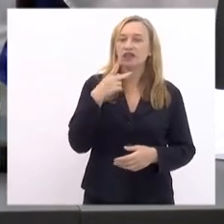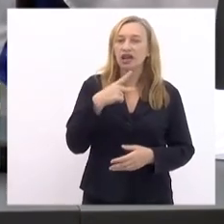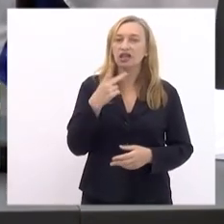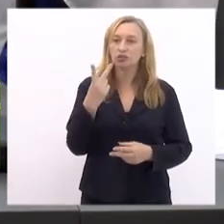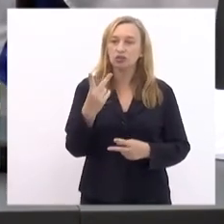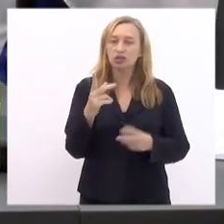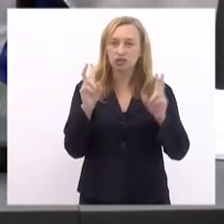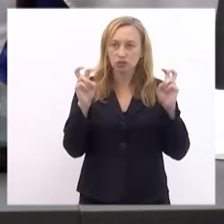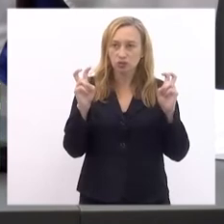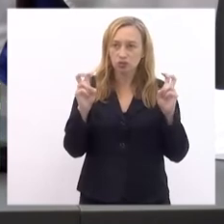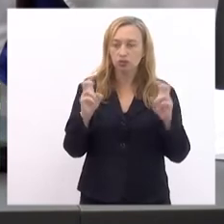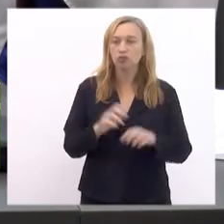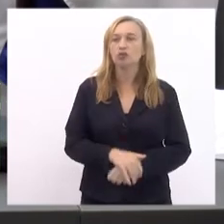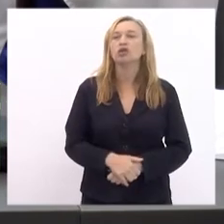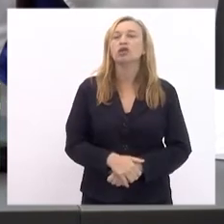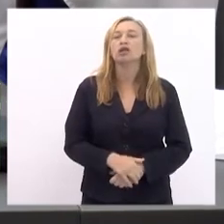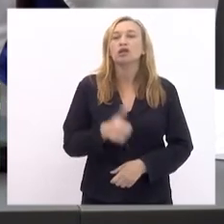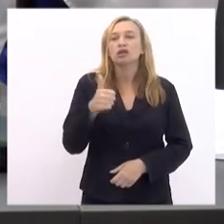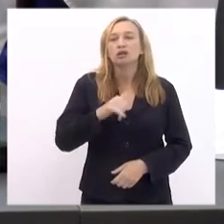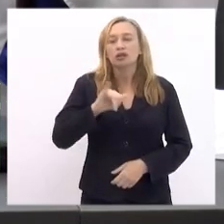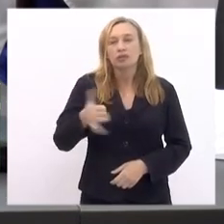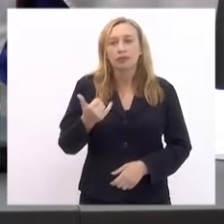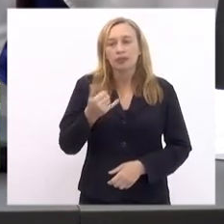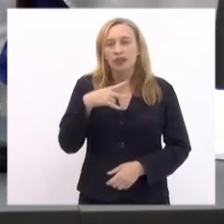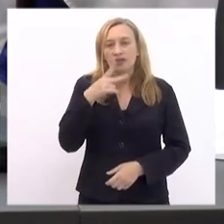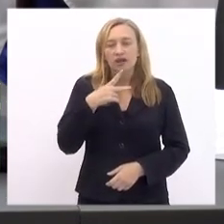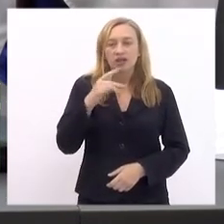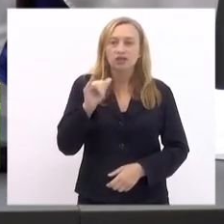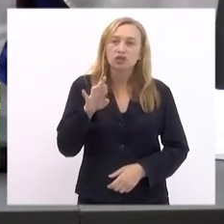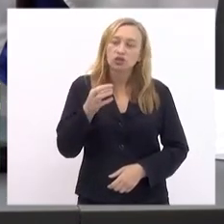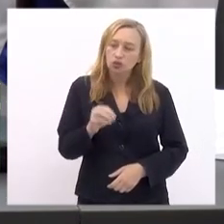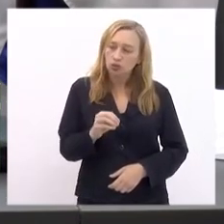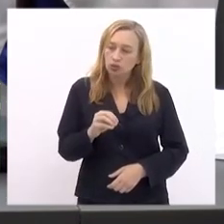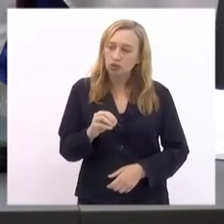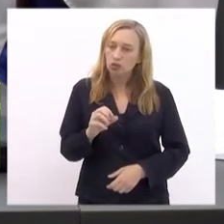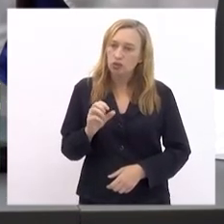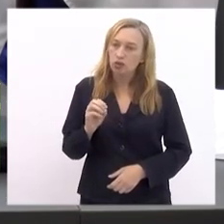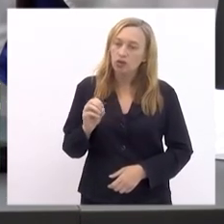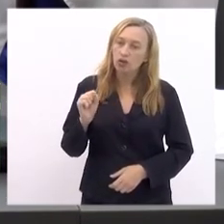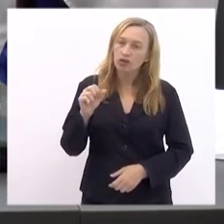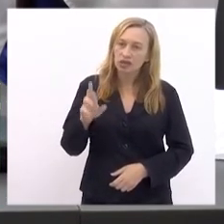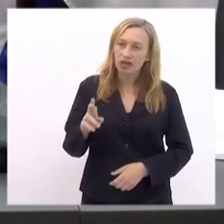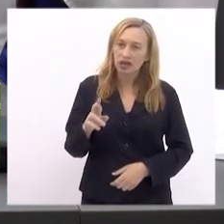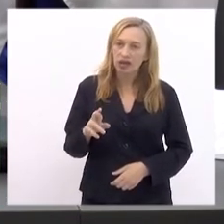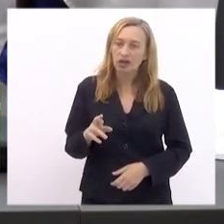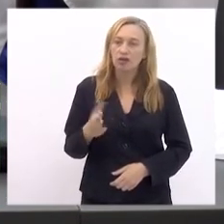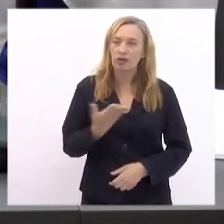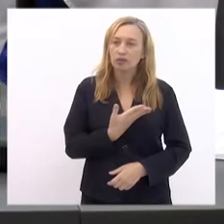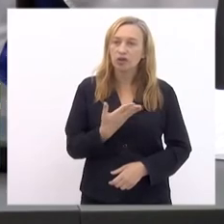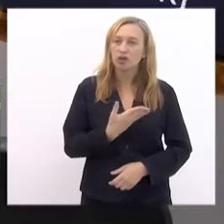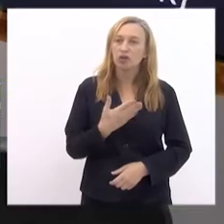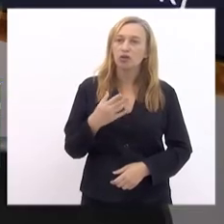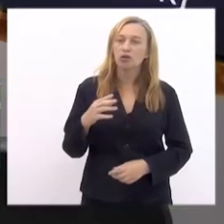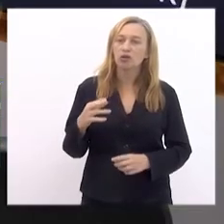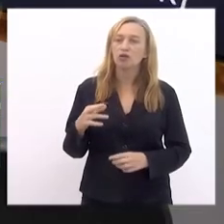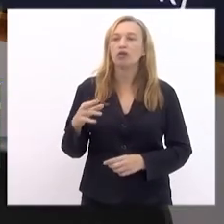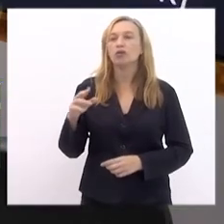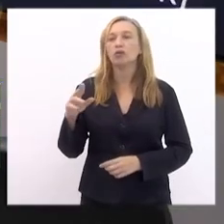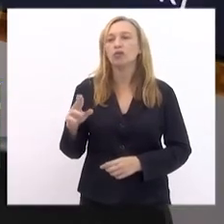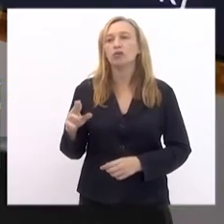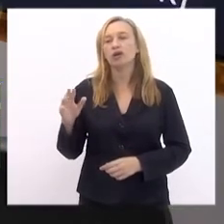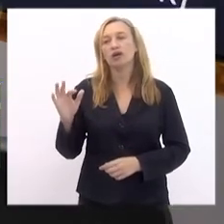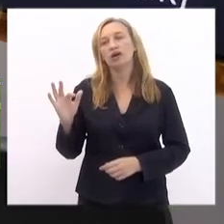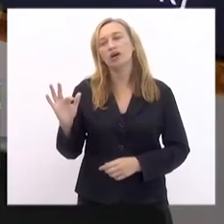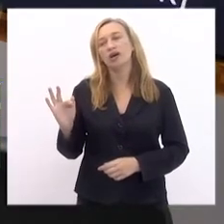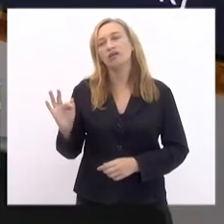questões. Uma, aproveitando a intervenção do Antônio Oscar. Antônio Oscar é um colega da UFRJ e ele é, além de um ativista, um